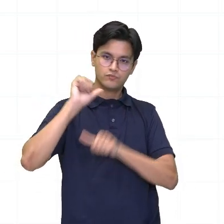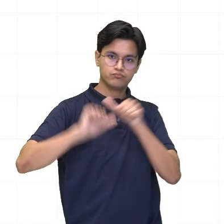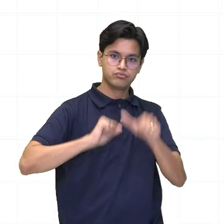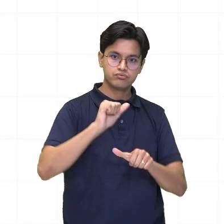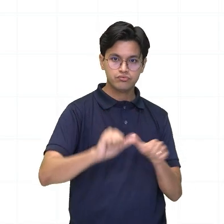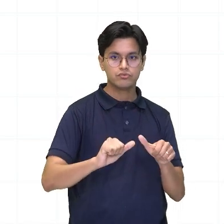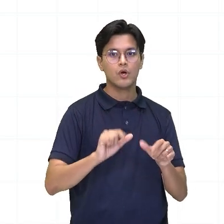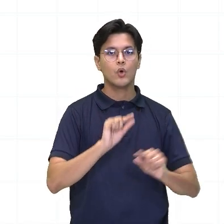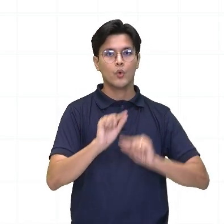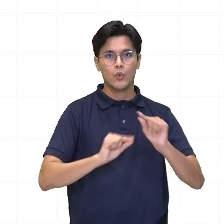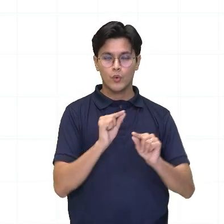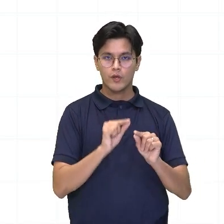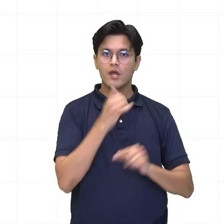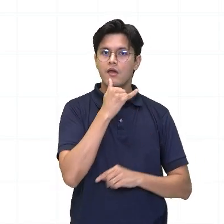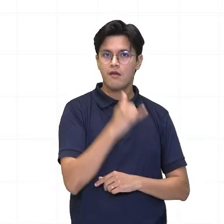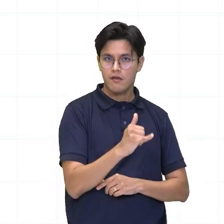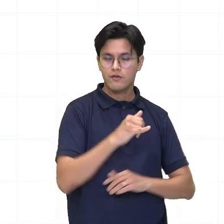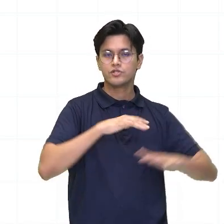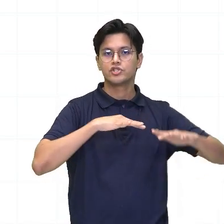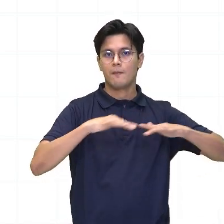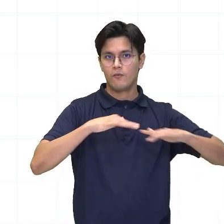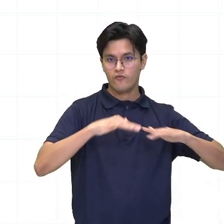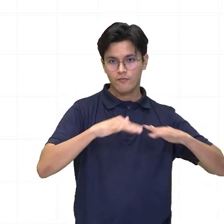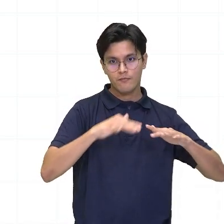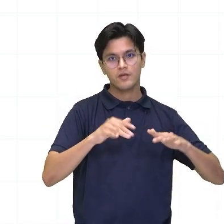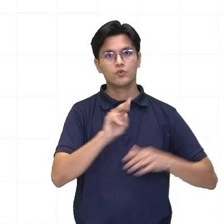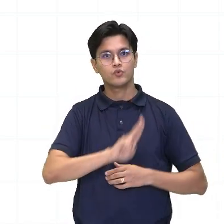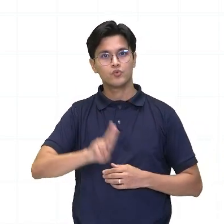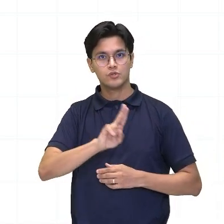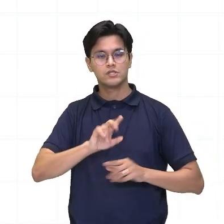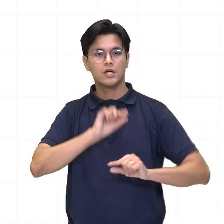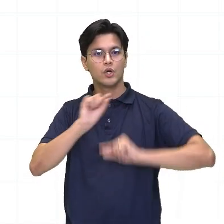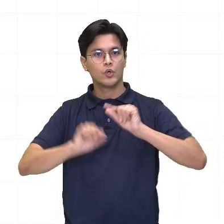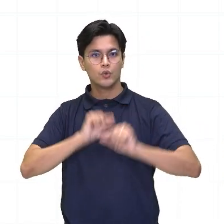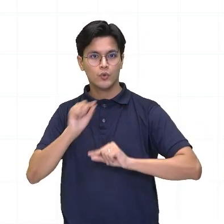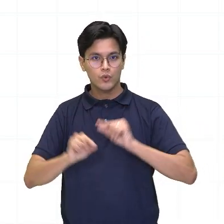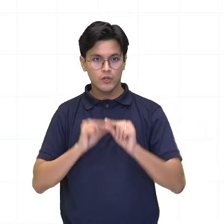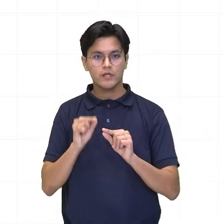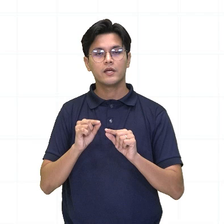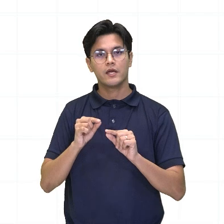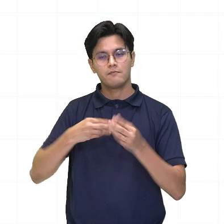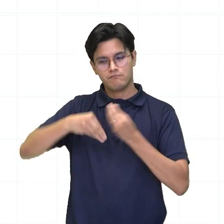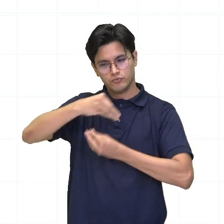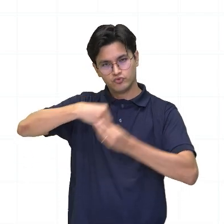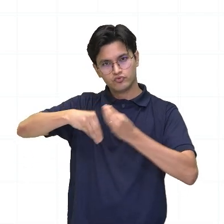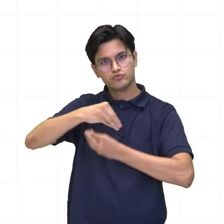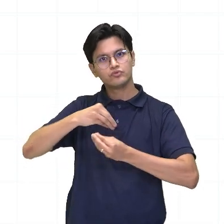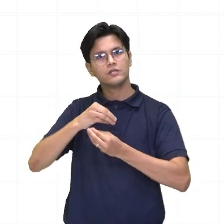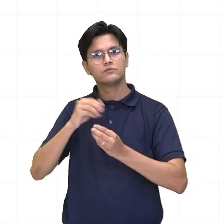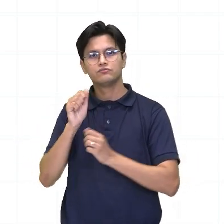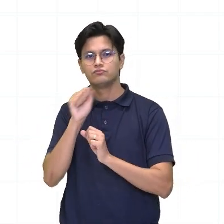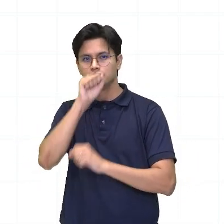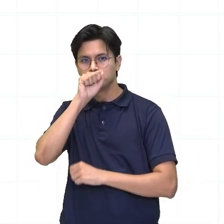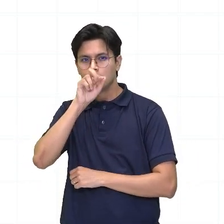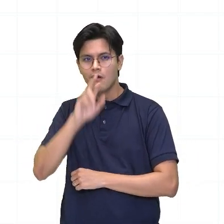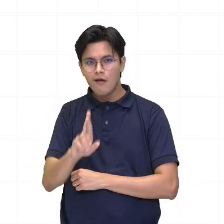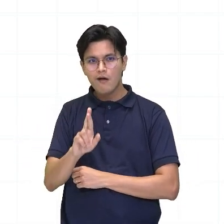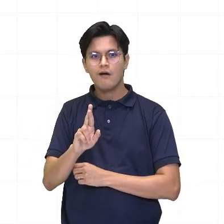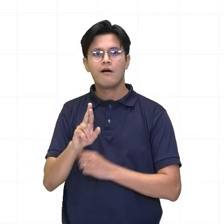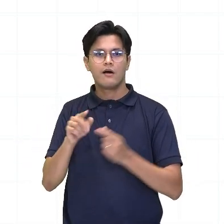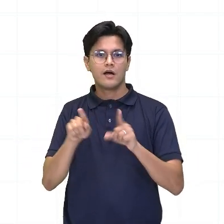explosão de uma mistura de ar e combustível. Então, esse motor aí de combustão interna é o motor